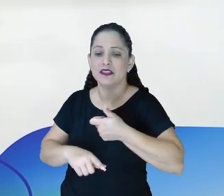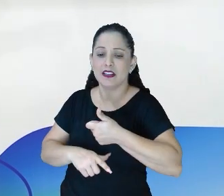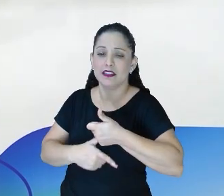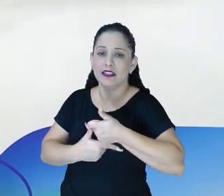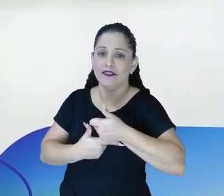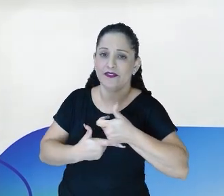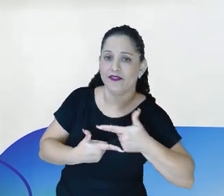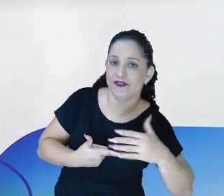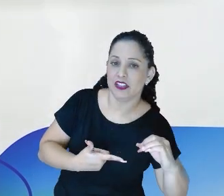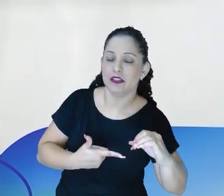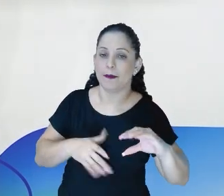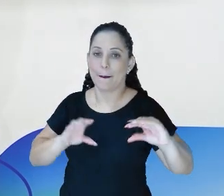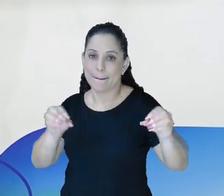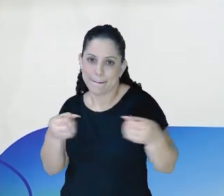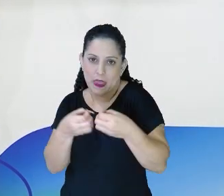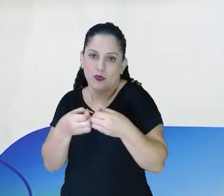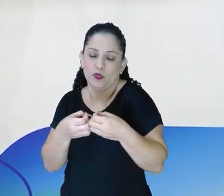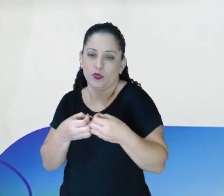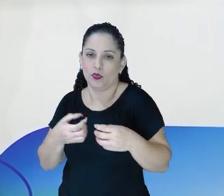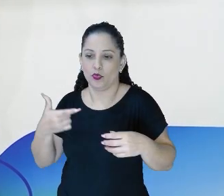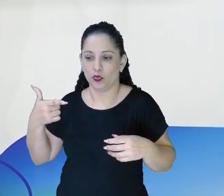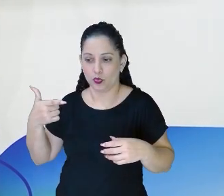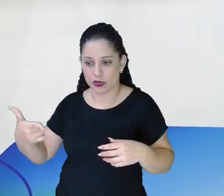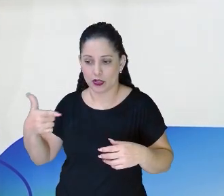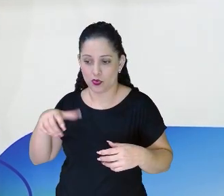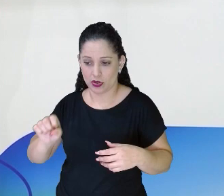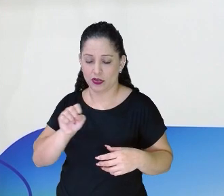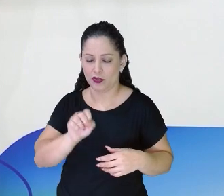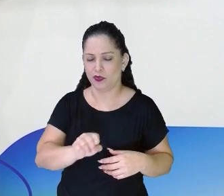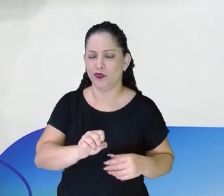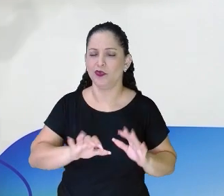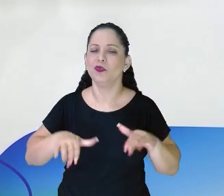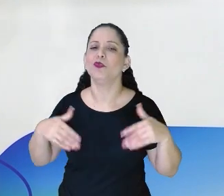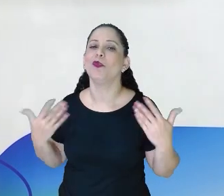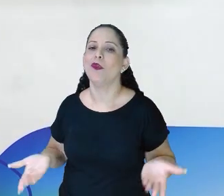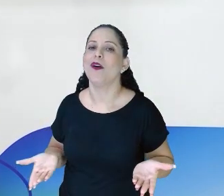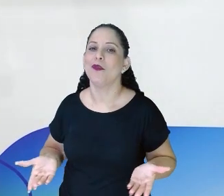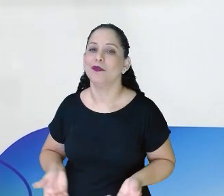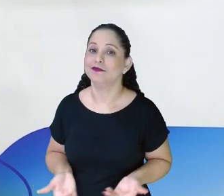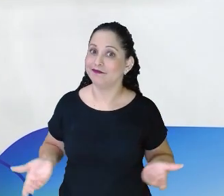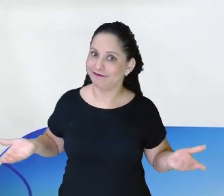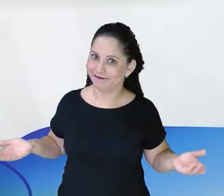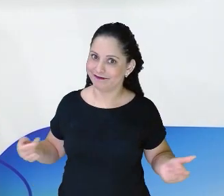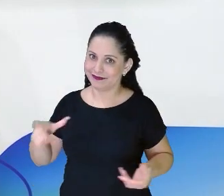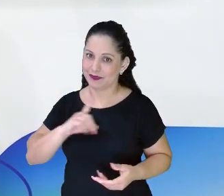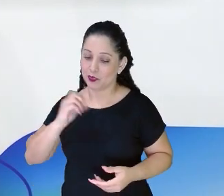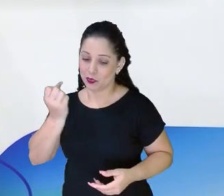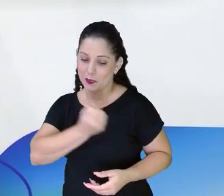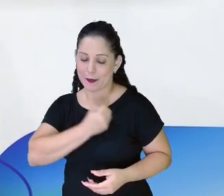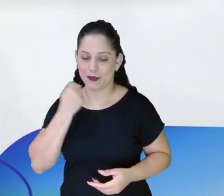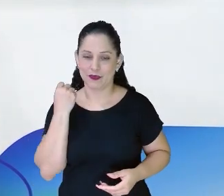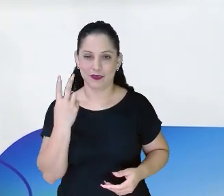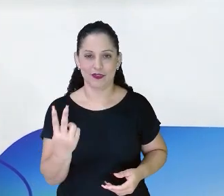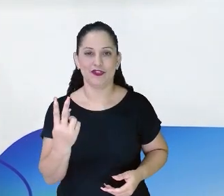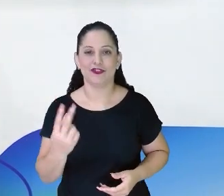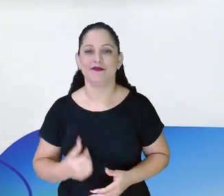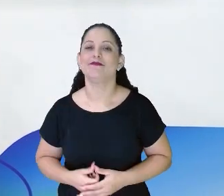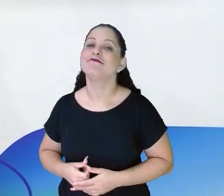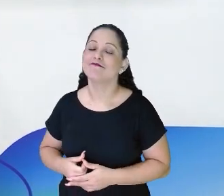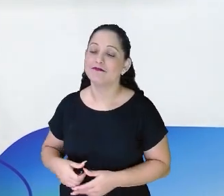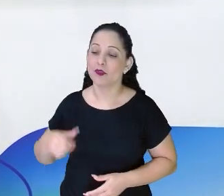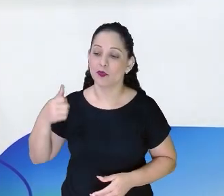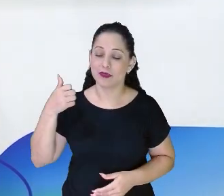se aproximará de 288? Nesse caso, nós encontramos o número 2.